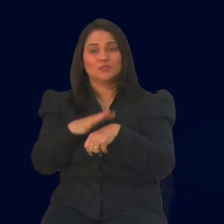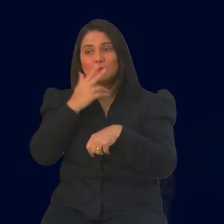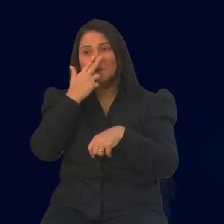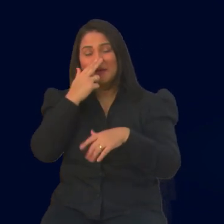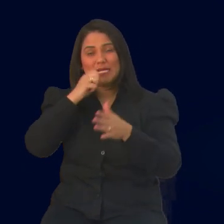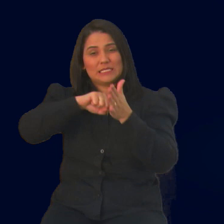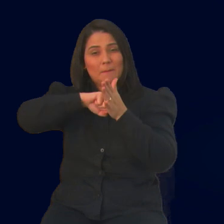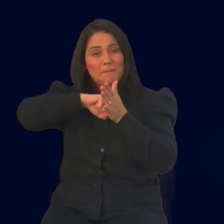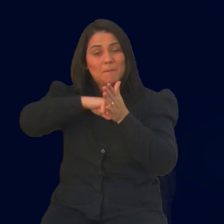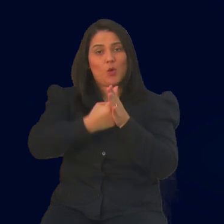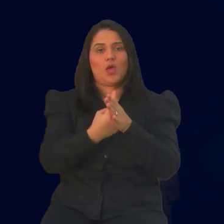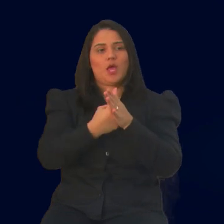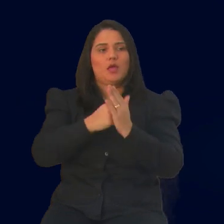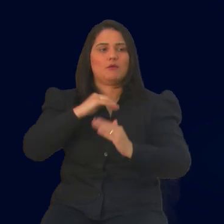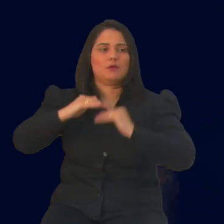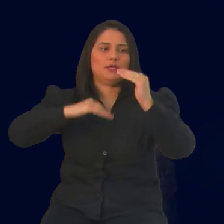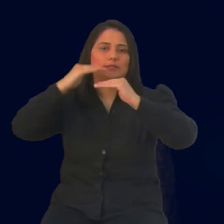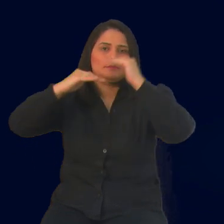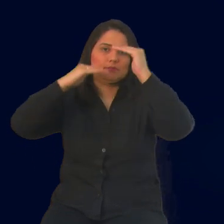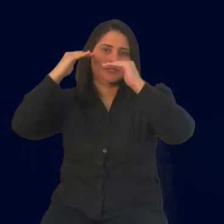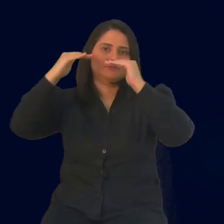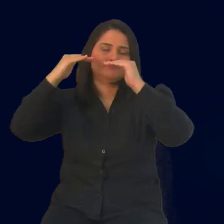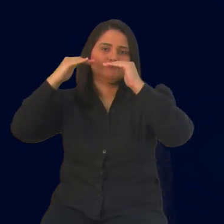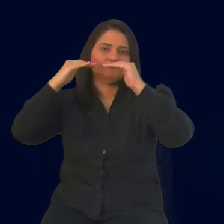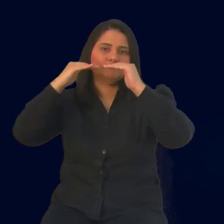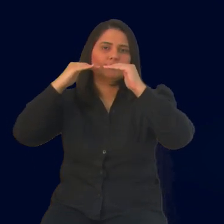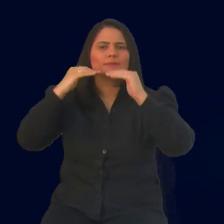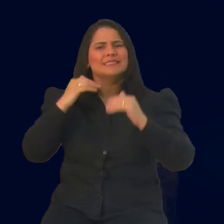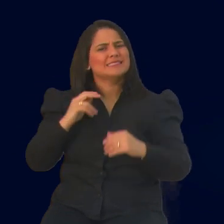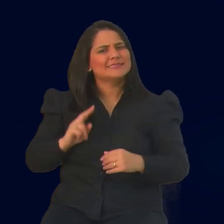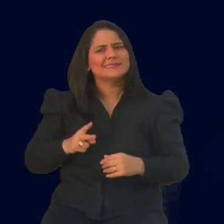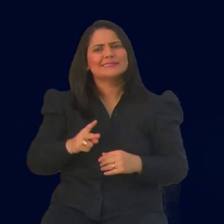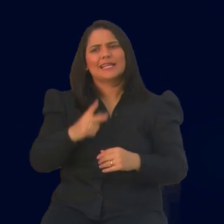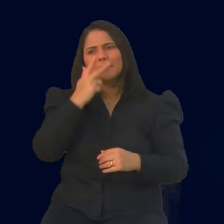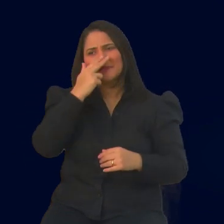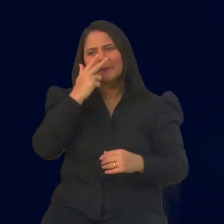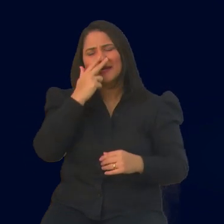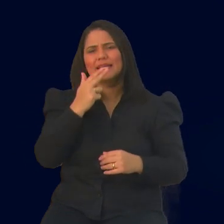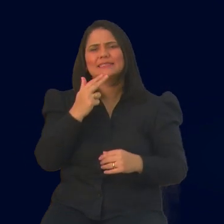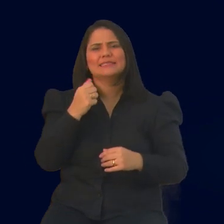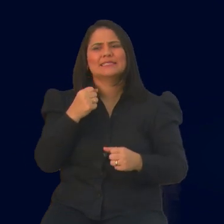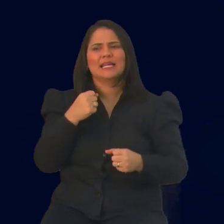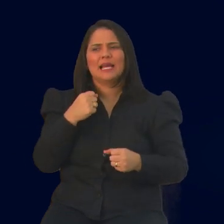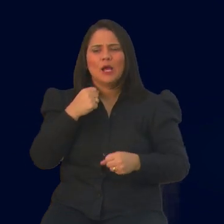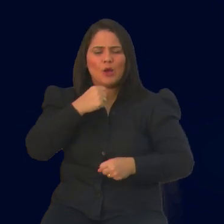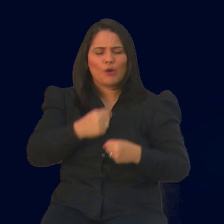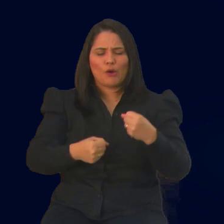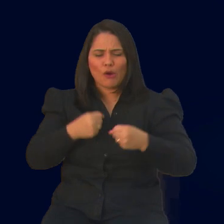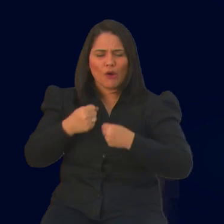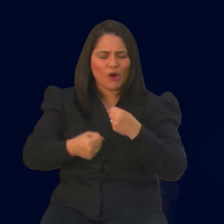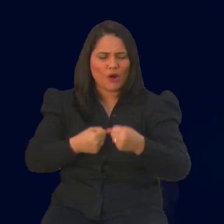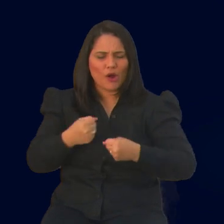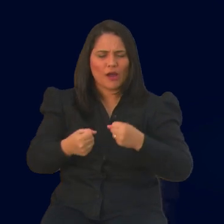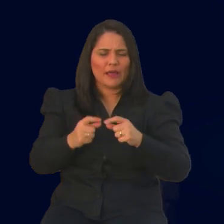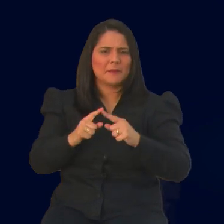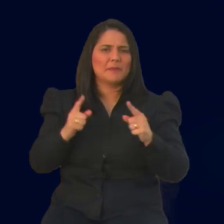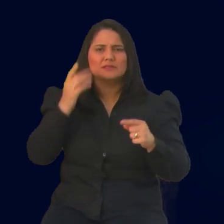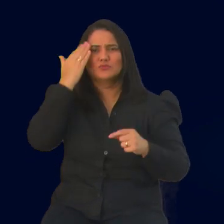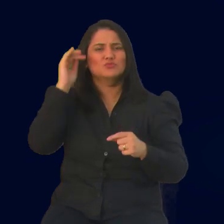bloqueia o nosso crescimento. Então, a gente está sempre correndo contra algo que a gente não sabe nem o que